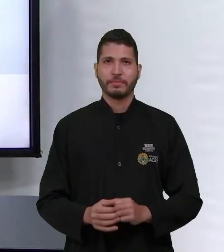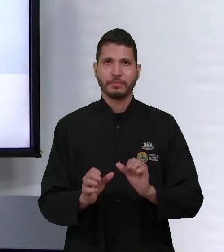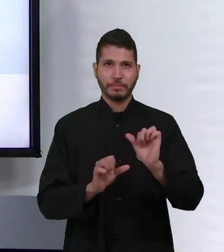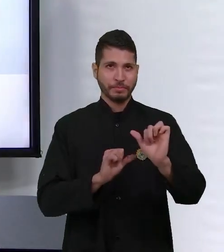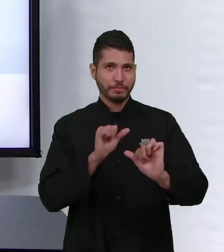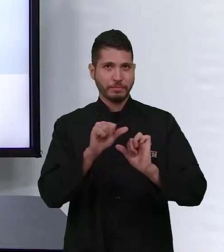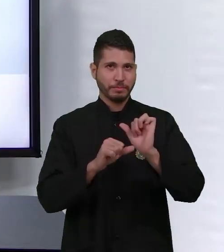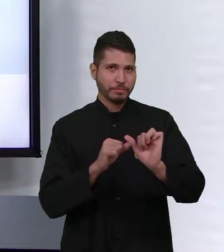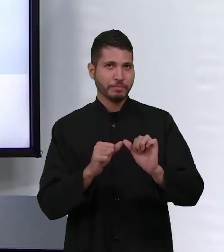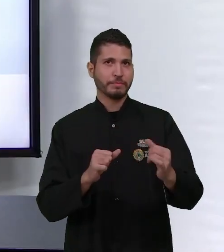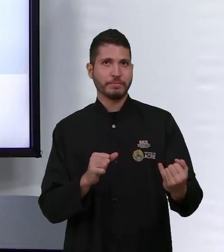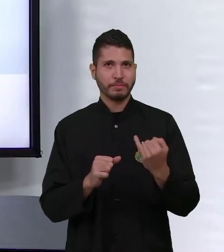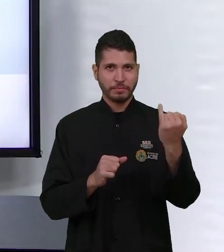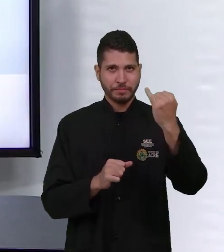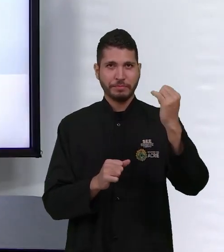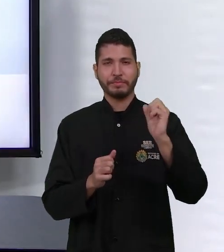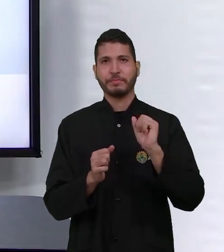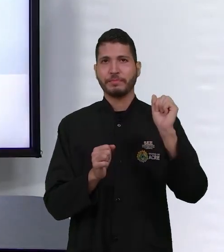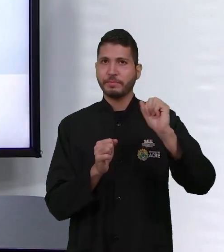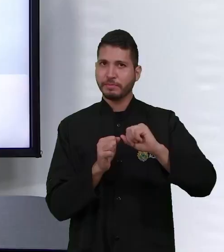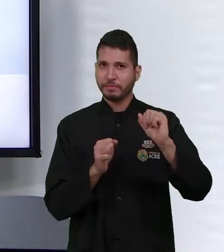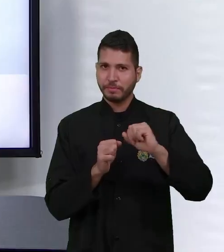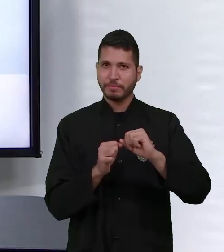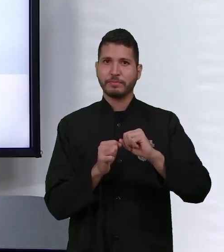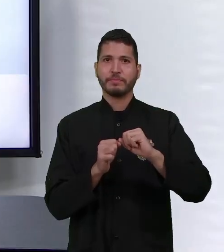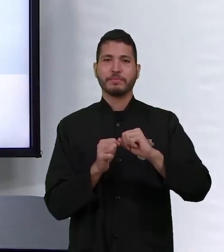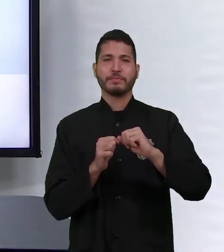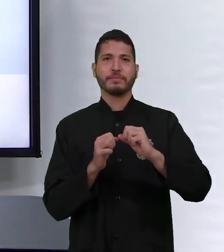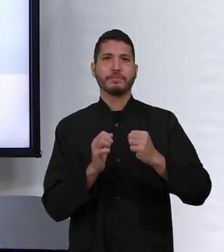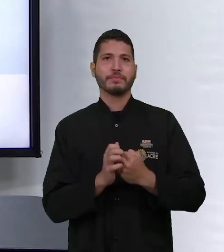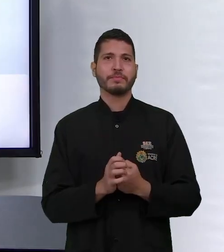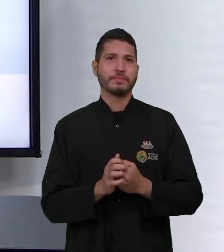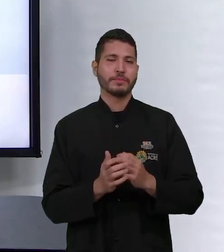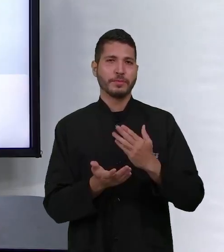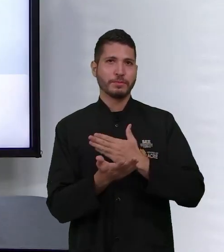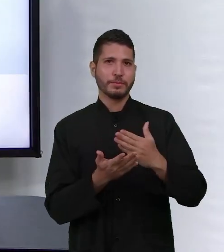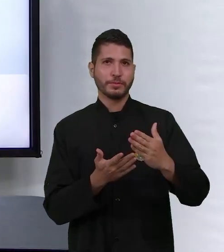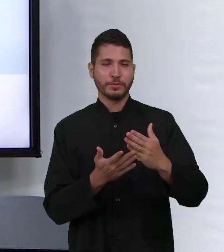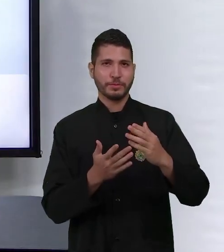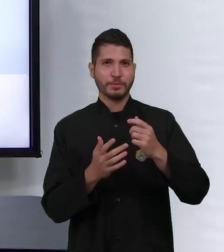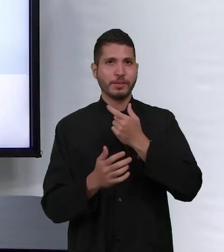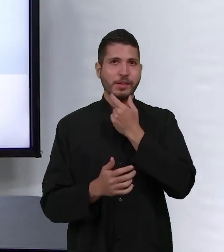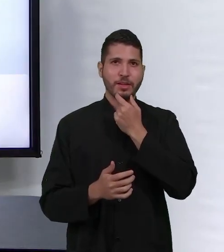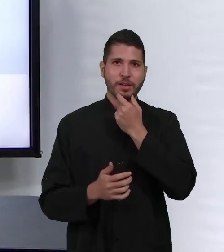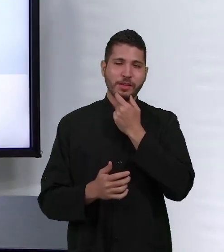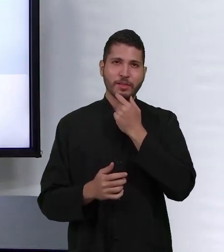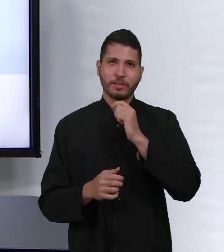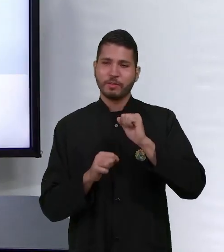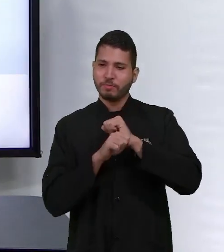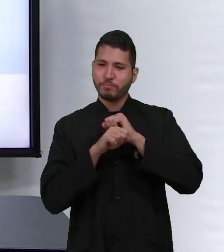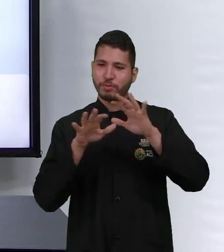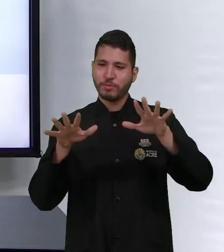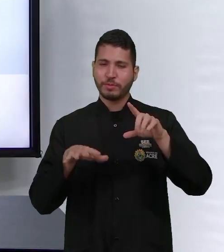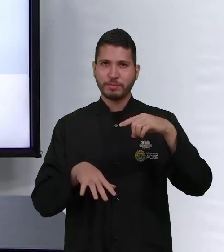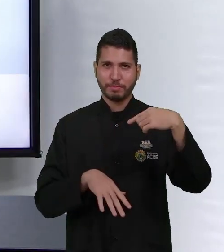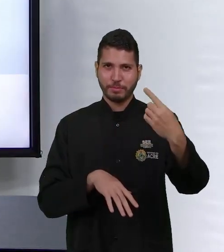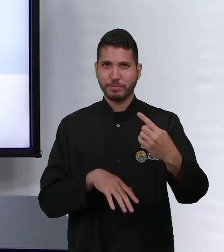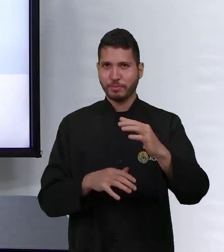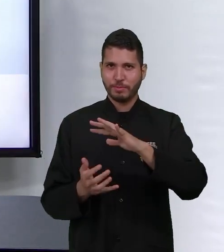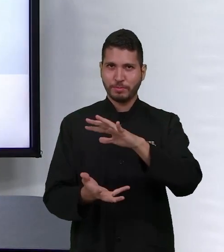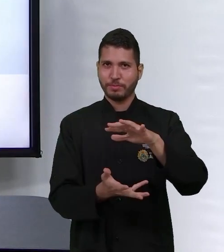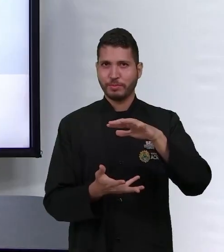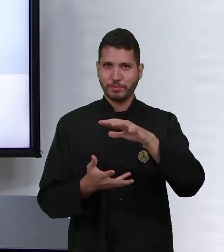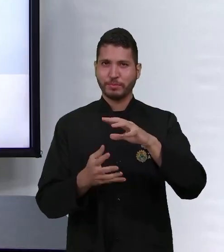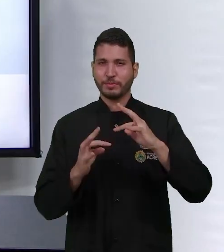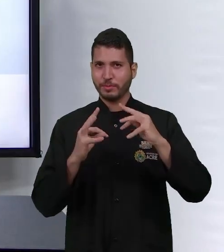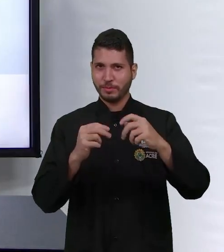Uma mudança significativa nos meios de produção que iniciou na Inglaterra e rapidamente se espalhou por todo o mundo. Eu me